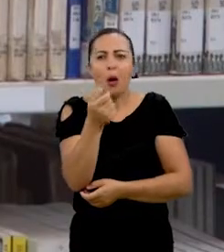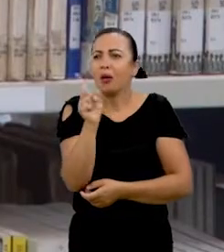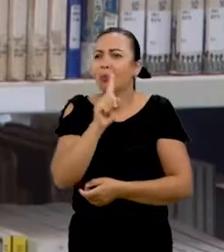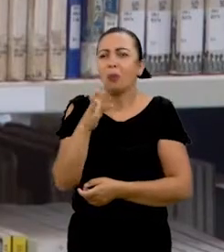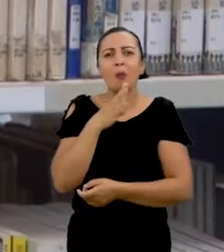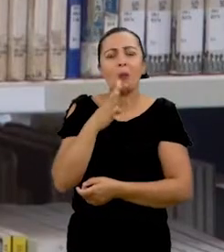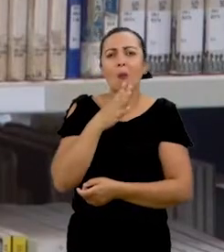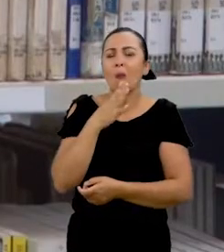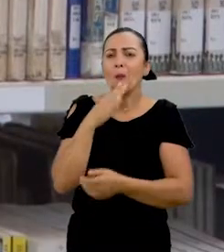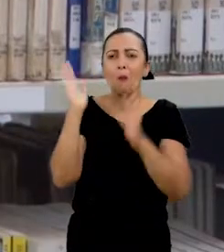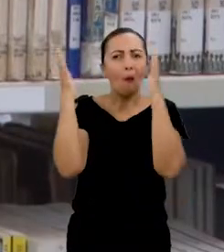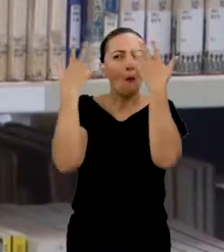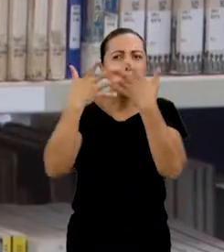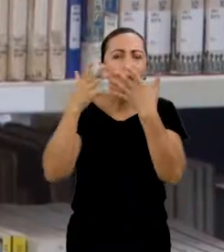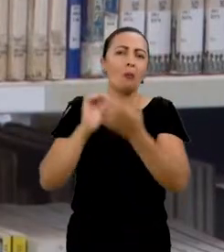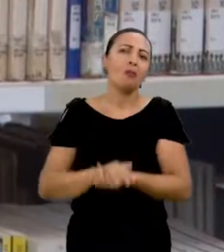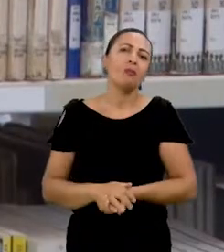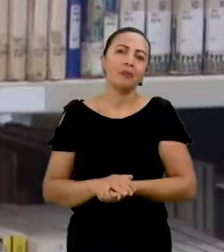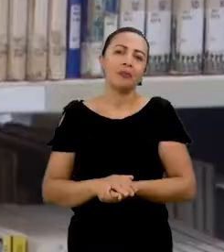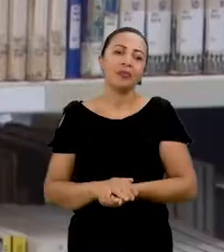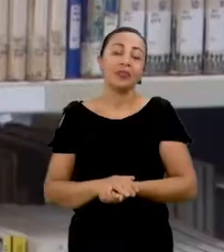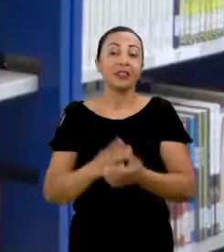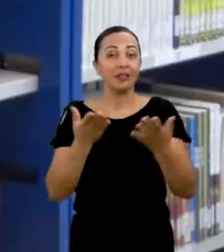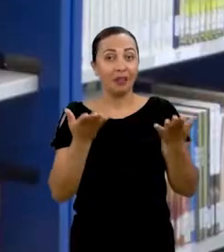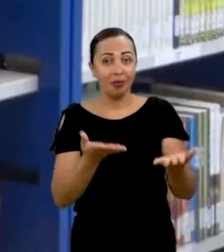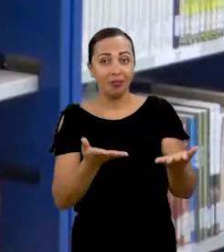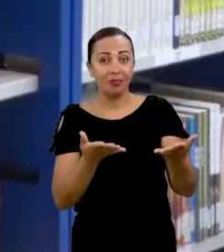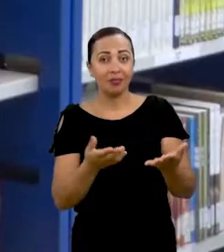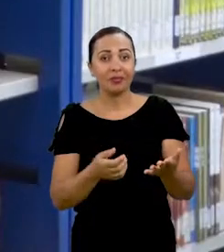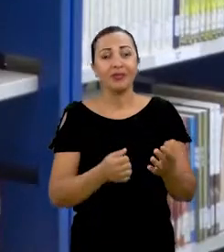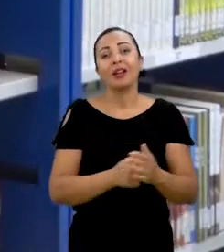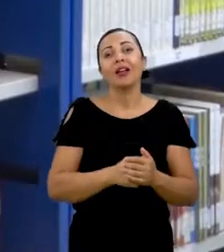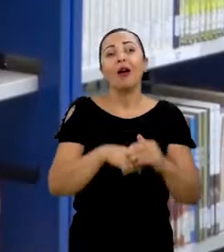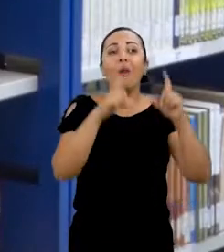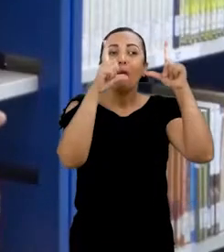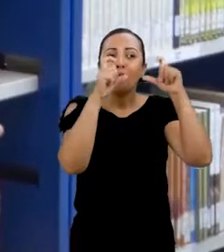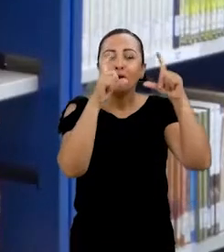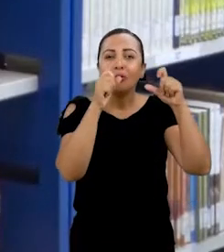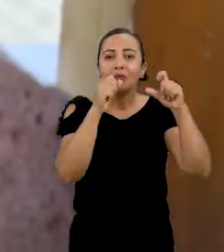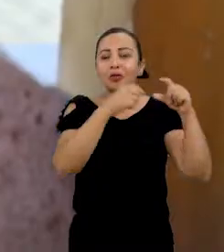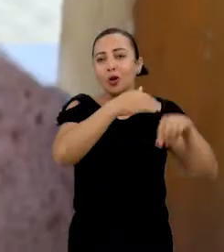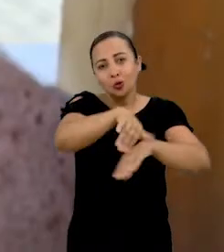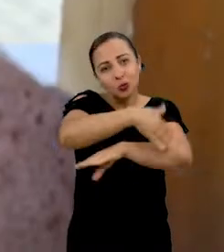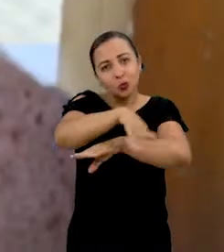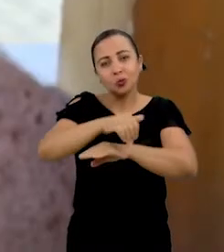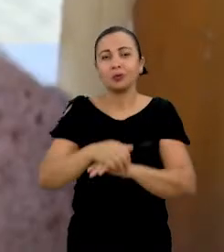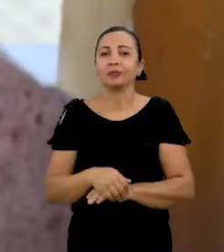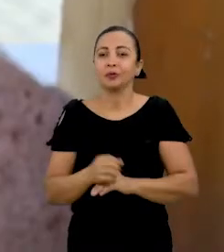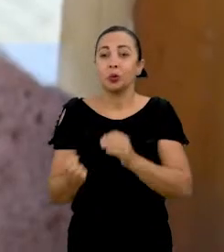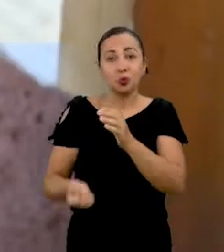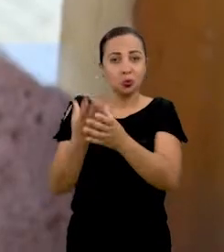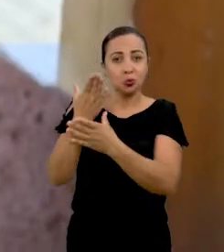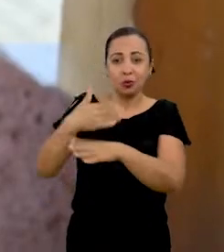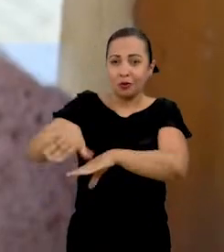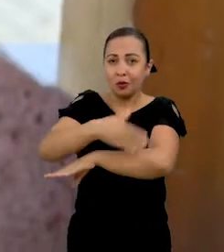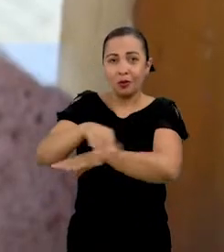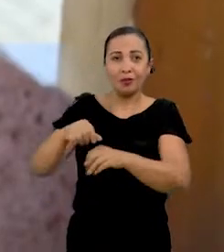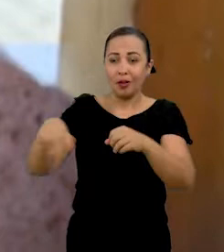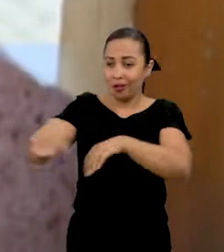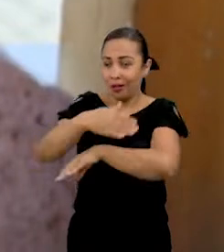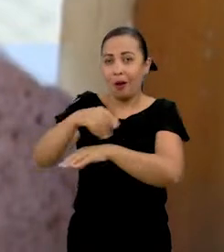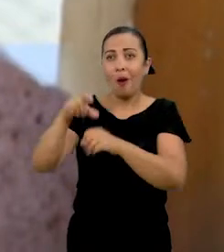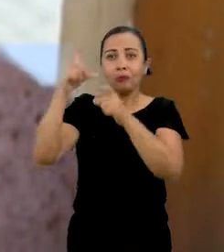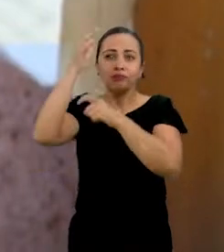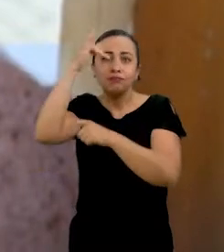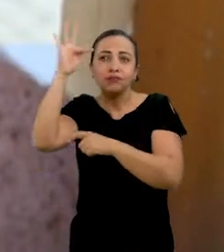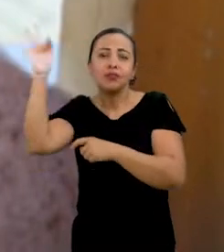não conhecem ou está invisibilizado, que é o caso do lambi-lambi. Surge a fotografia na França, ela vem